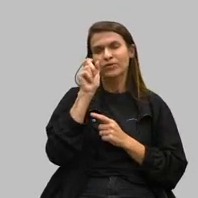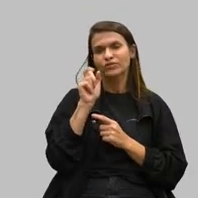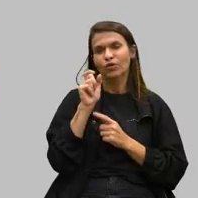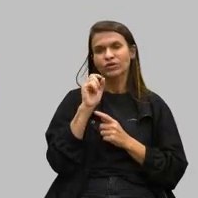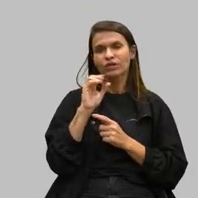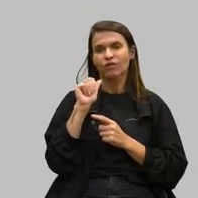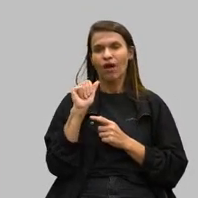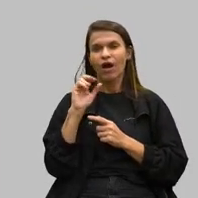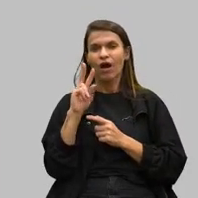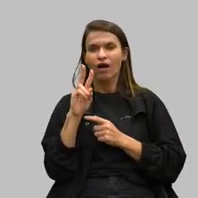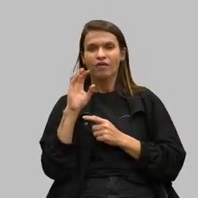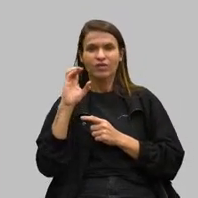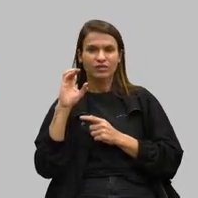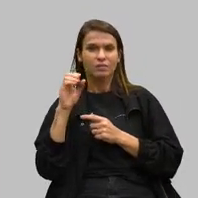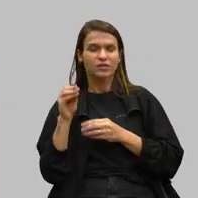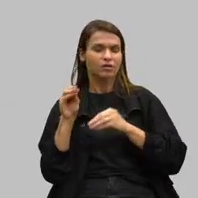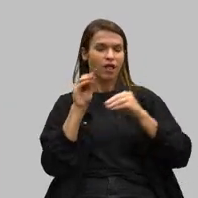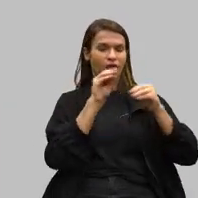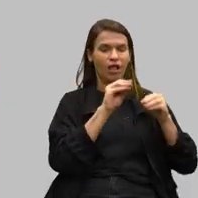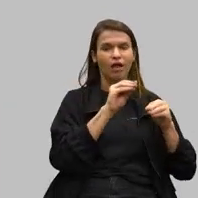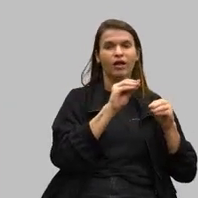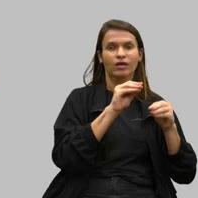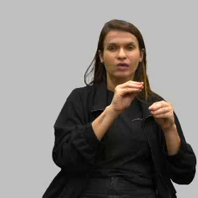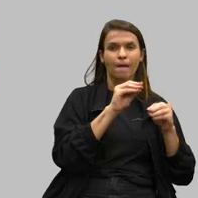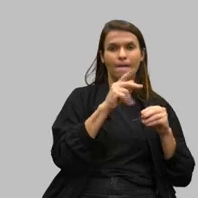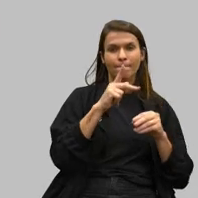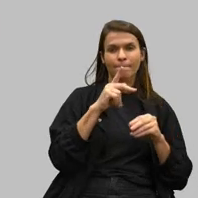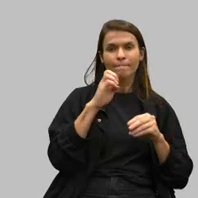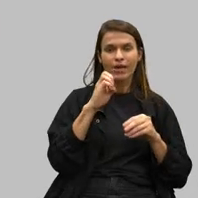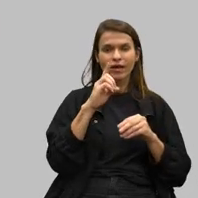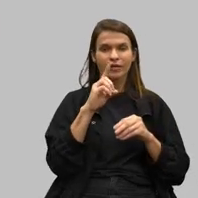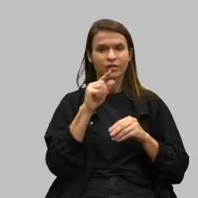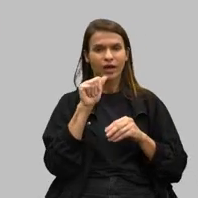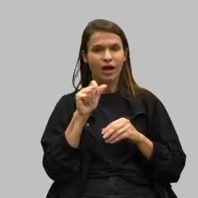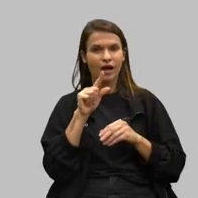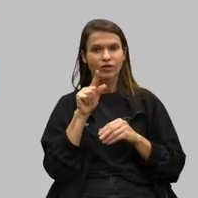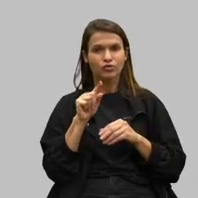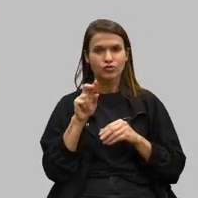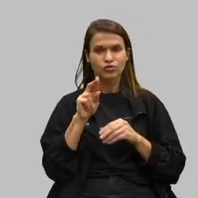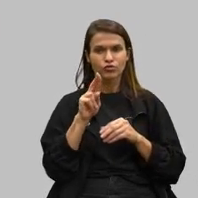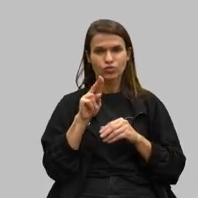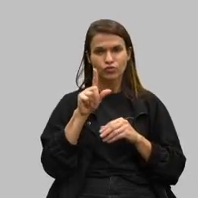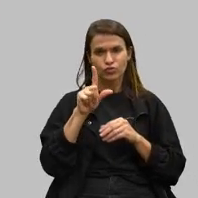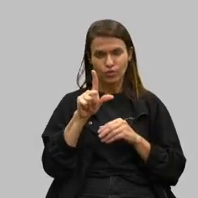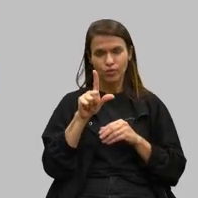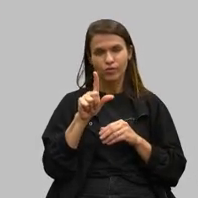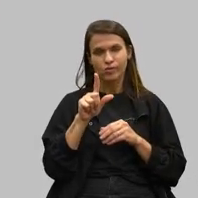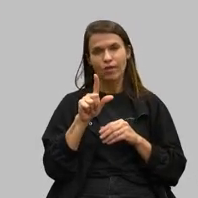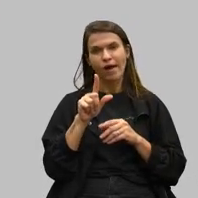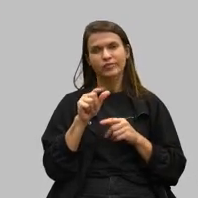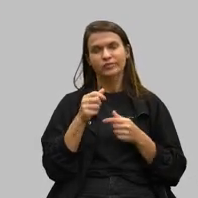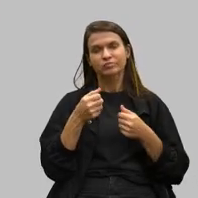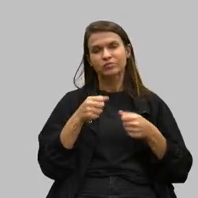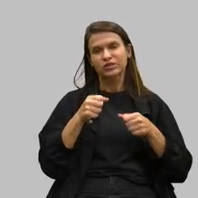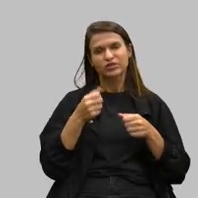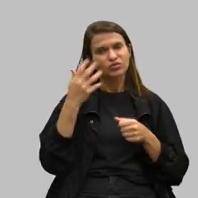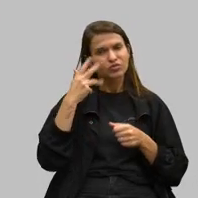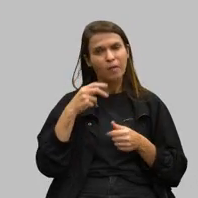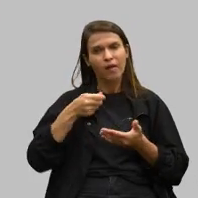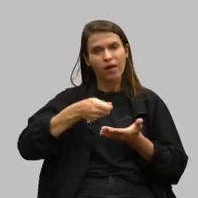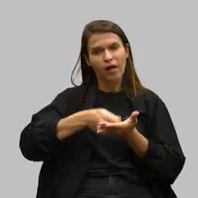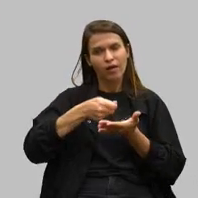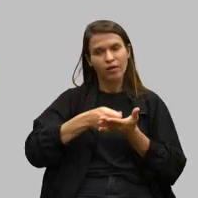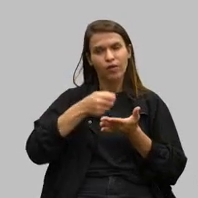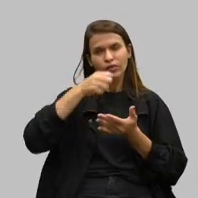precisa ir lá para a Pedra Azul e está aqui na Santa Casa. Às vezes ele fica 100 dias concluir. E a gente precisa exigir que o